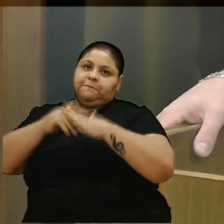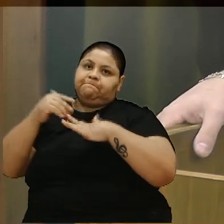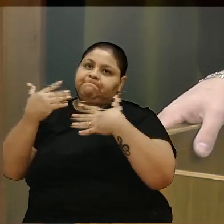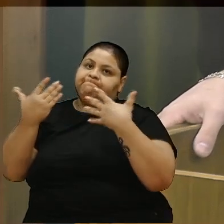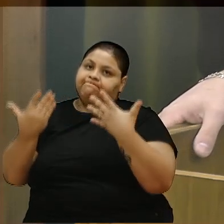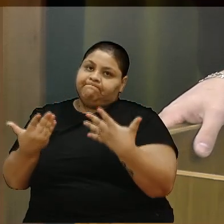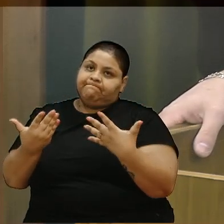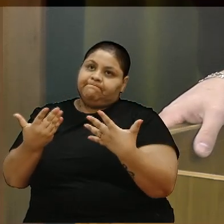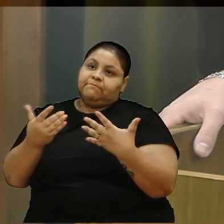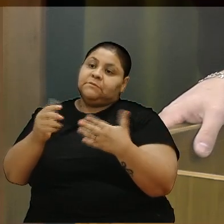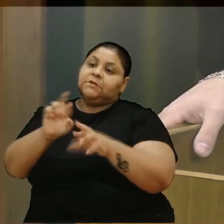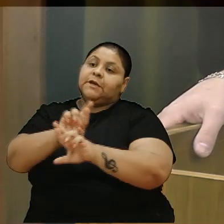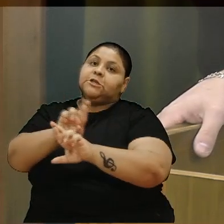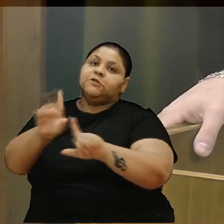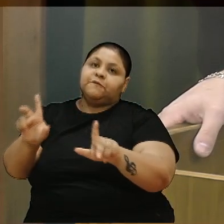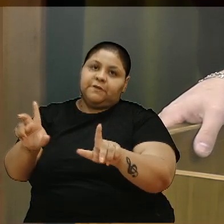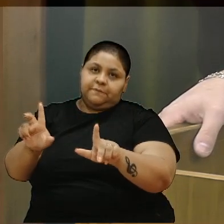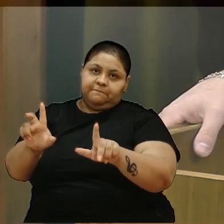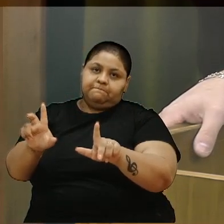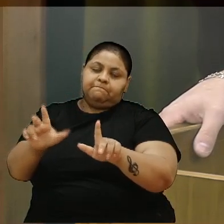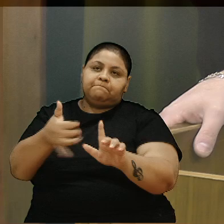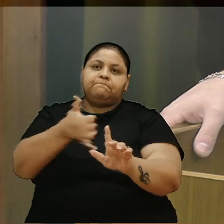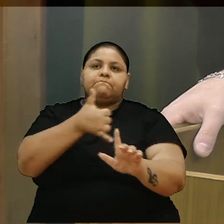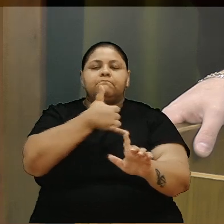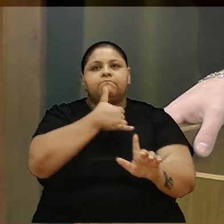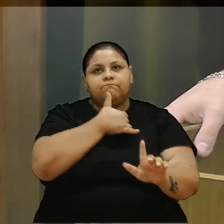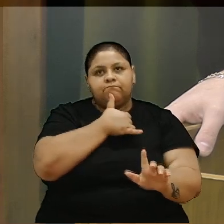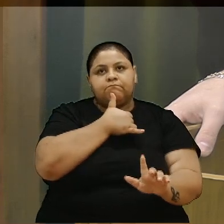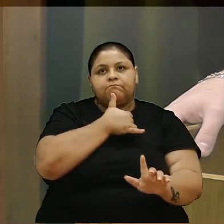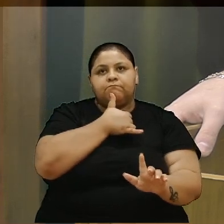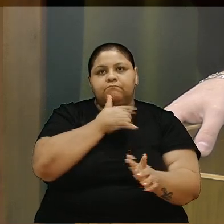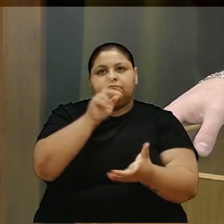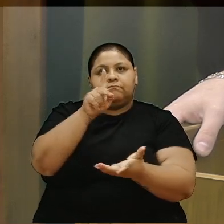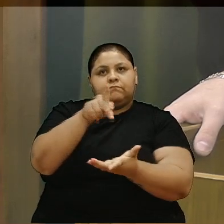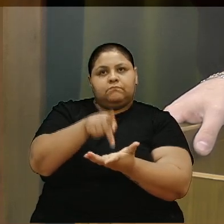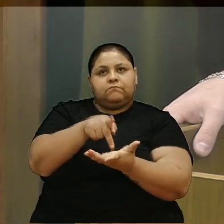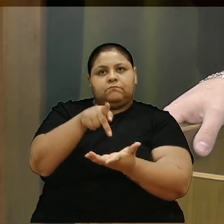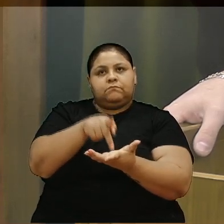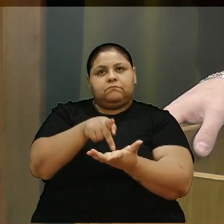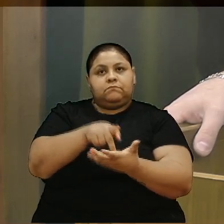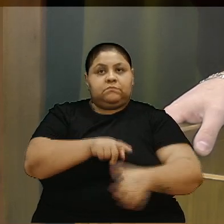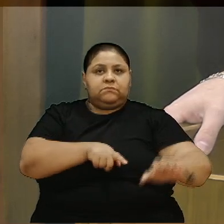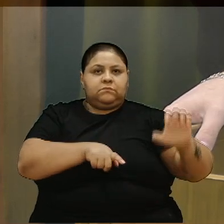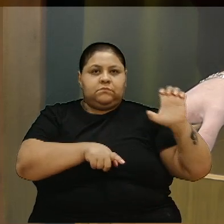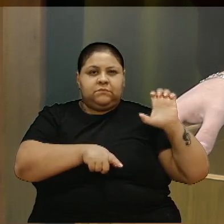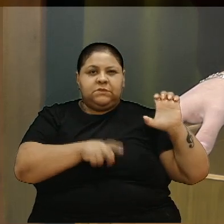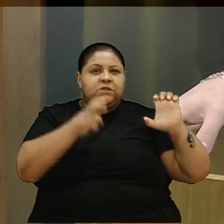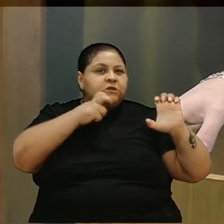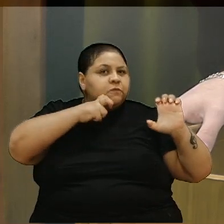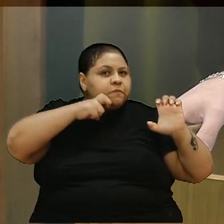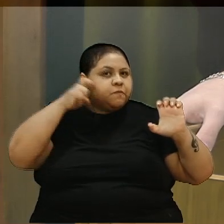a prática é totalmente outra. Infelizmente, é a realidade da esquerda